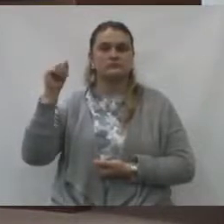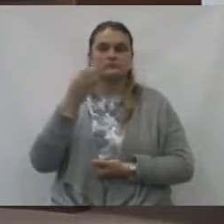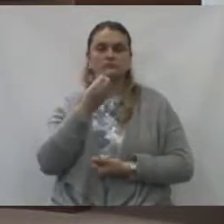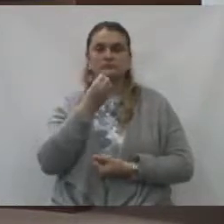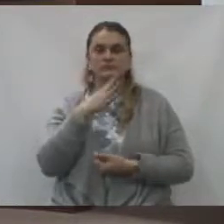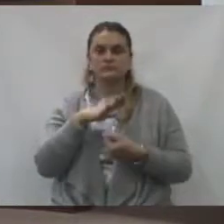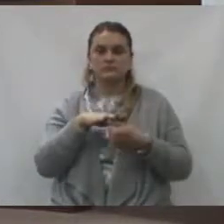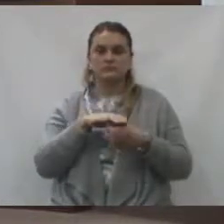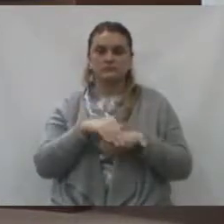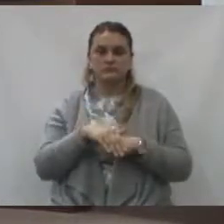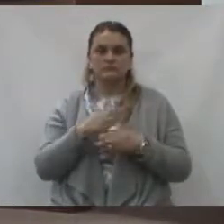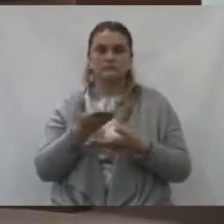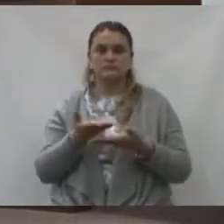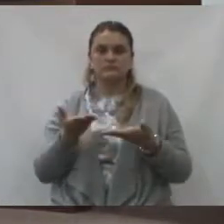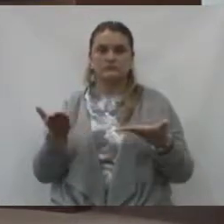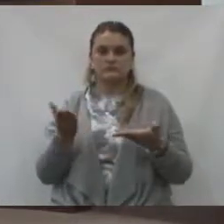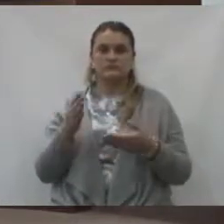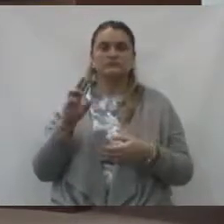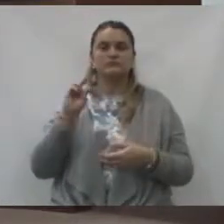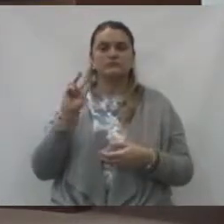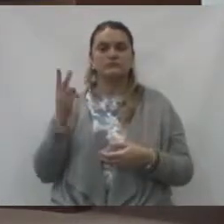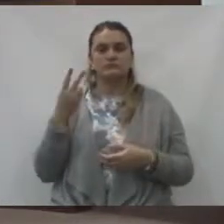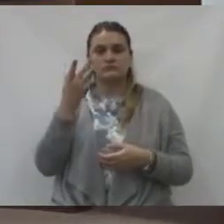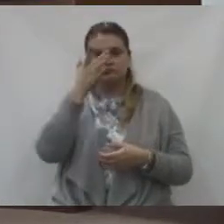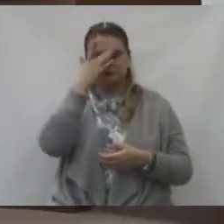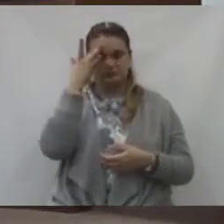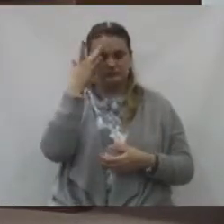Boa noite, nobres colegas, mesa diretora,